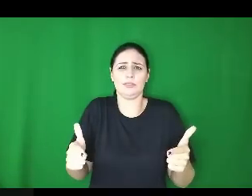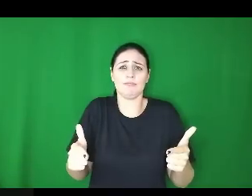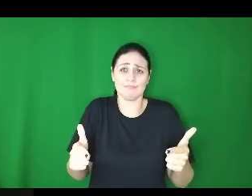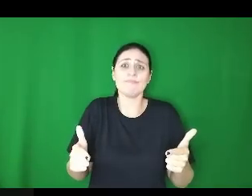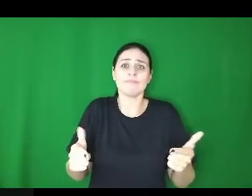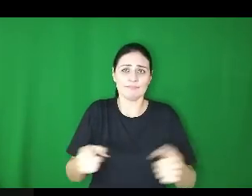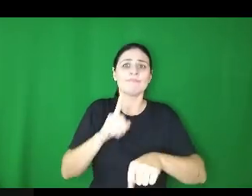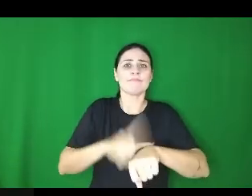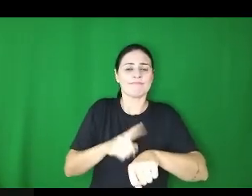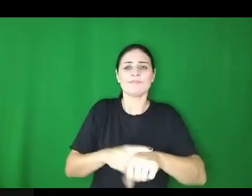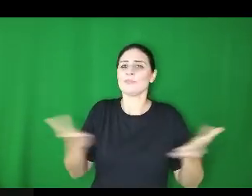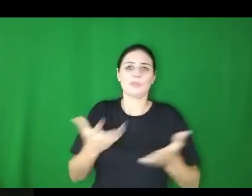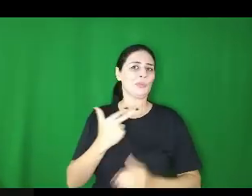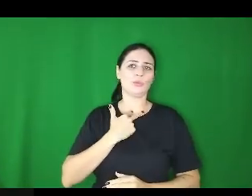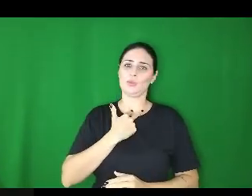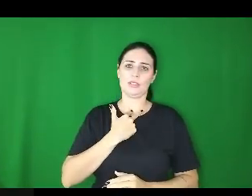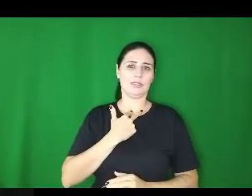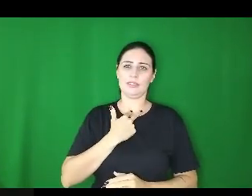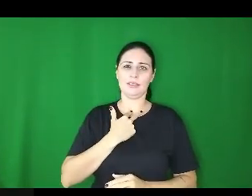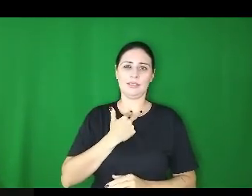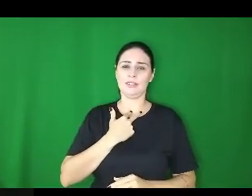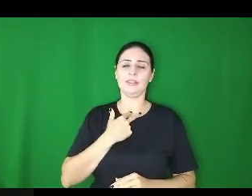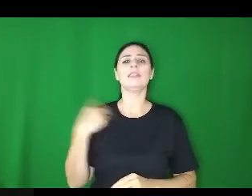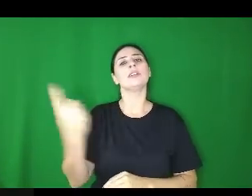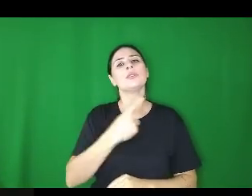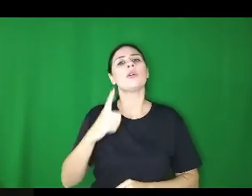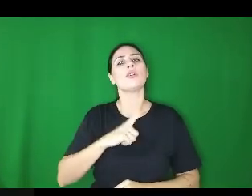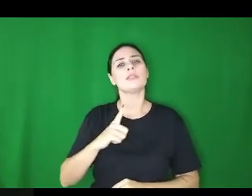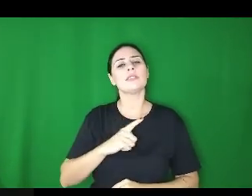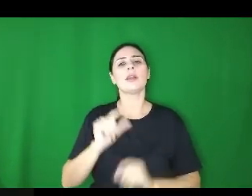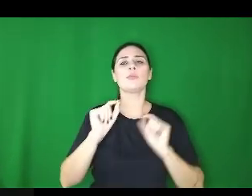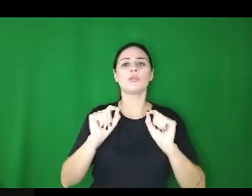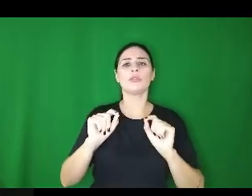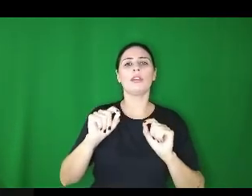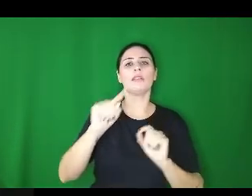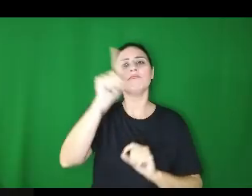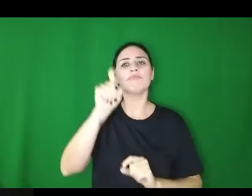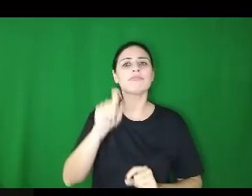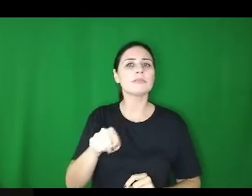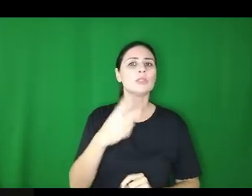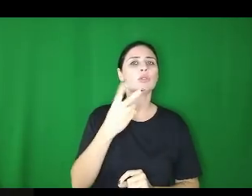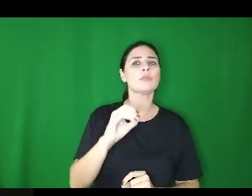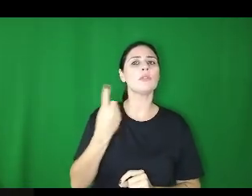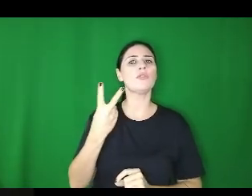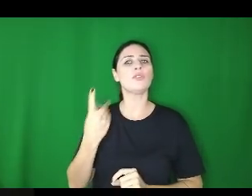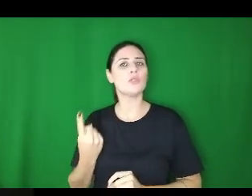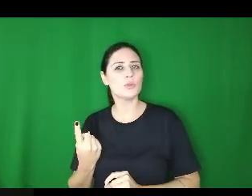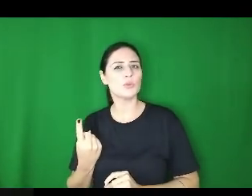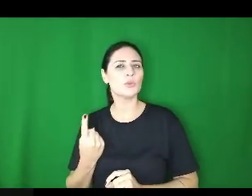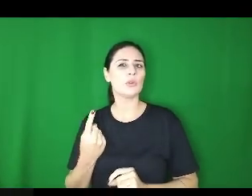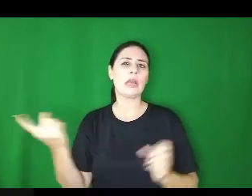com aquilo que elas têm que realizar, com que elas têm que aprender naquele ano que elas estão matriculadas,